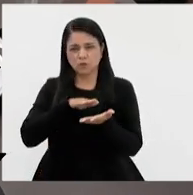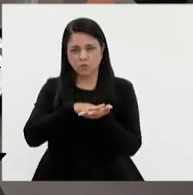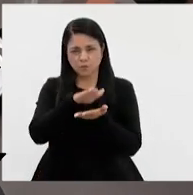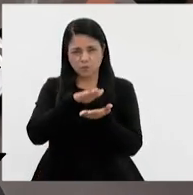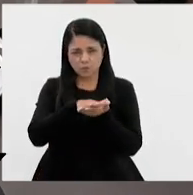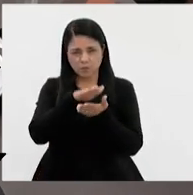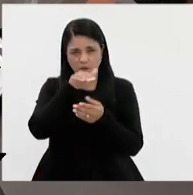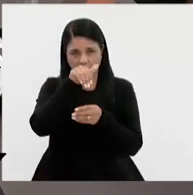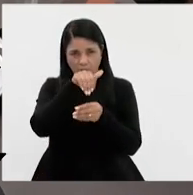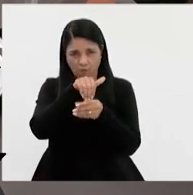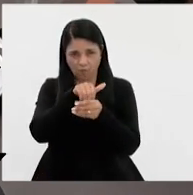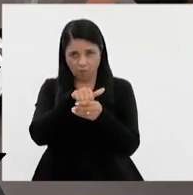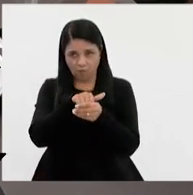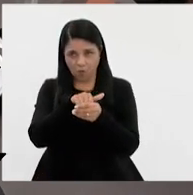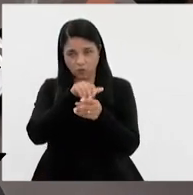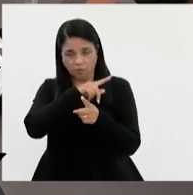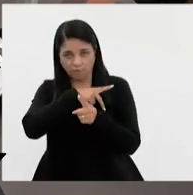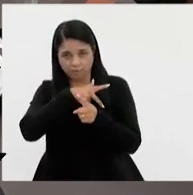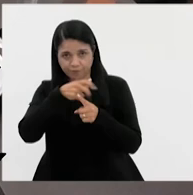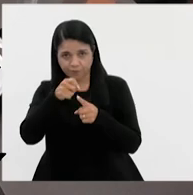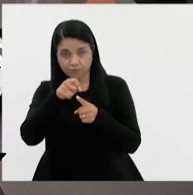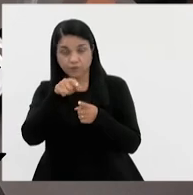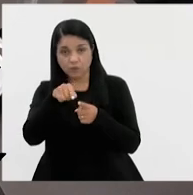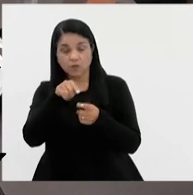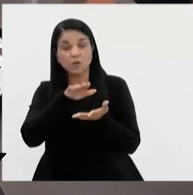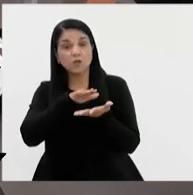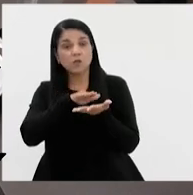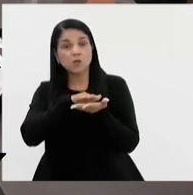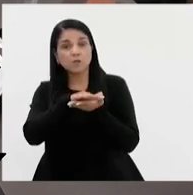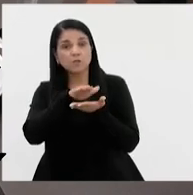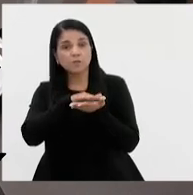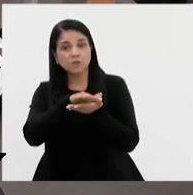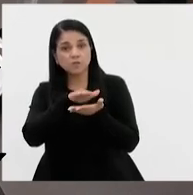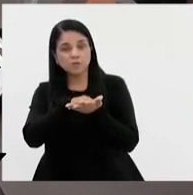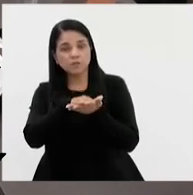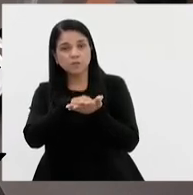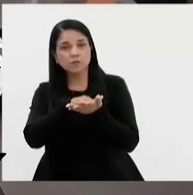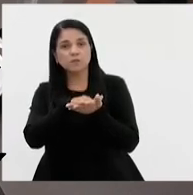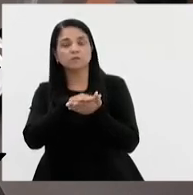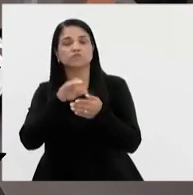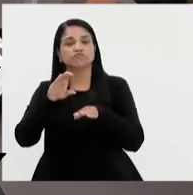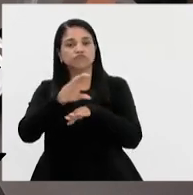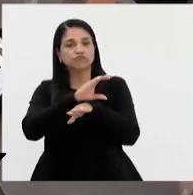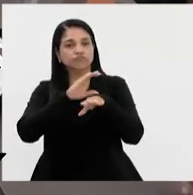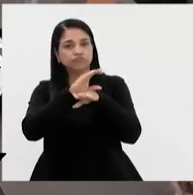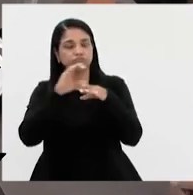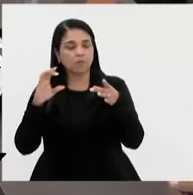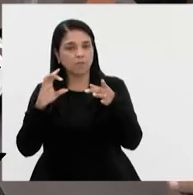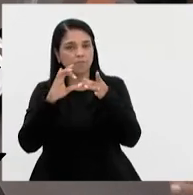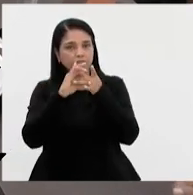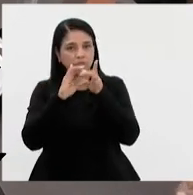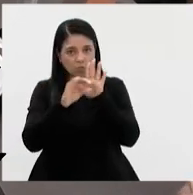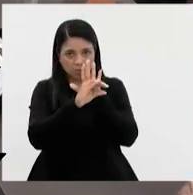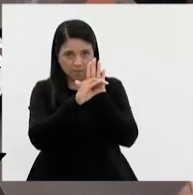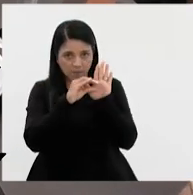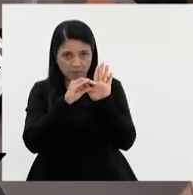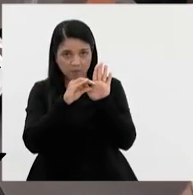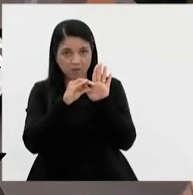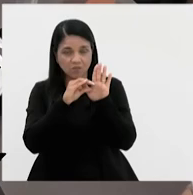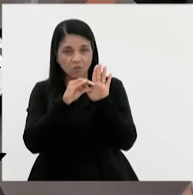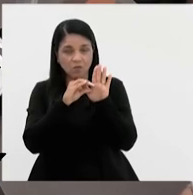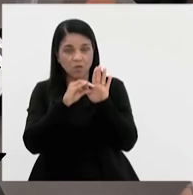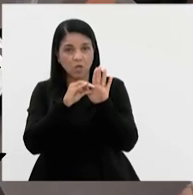voto vencedor, conste na íntegra. Publique também o voto constitucionalidade com emendas, porque não é